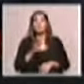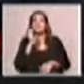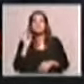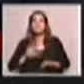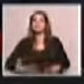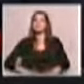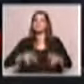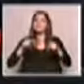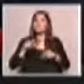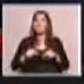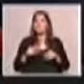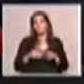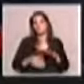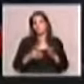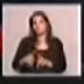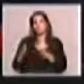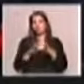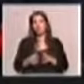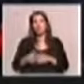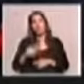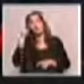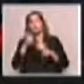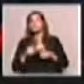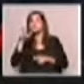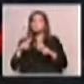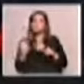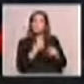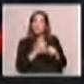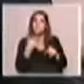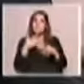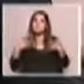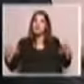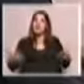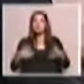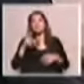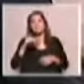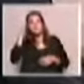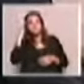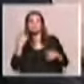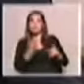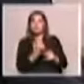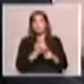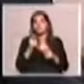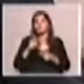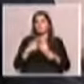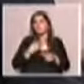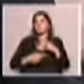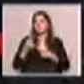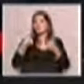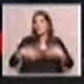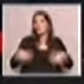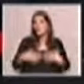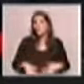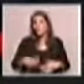desenvolvimento desta produção, chegando a novos públicos, transformando-se também o produto em algo mais acessível, porque há muita gente aqui que se queixa do preço, se bem que